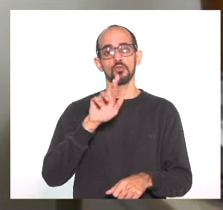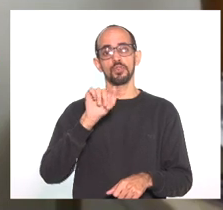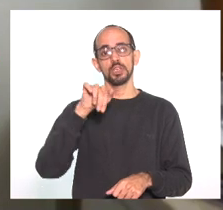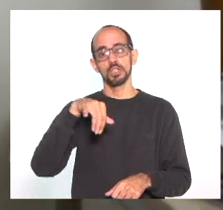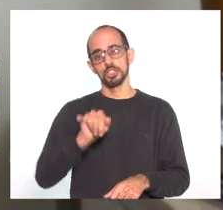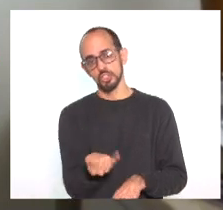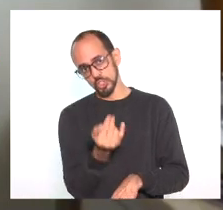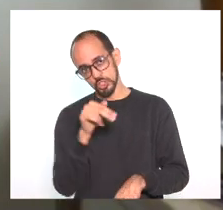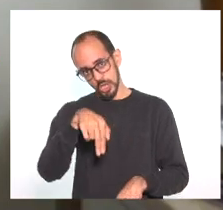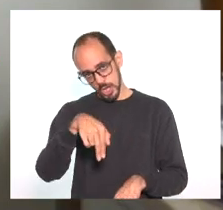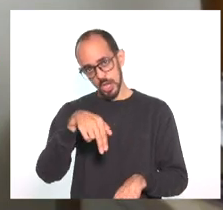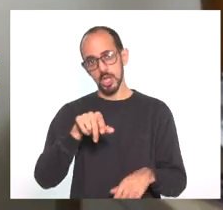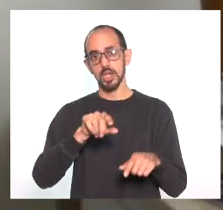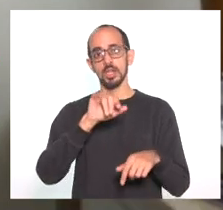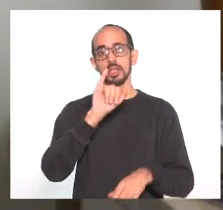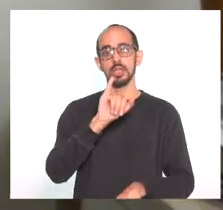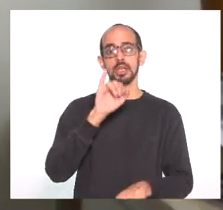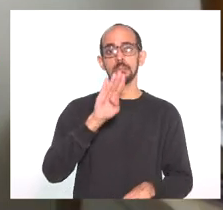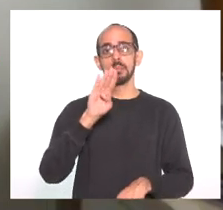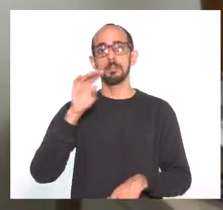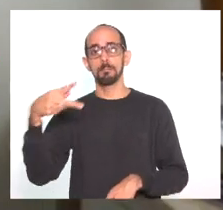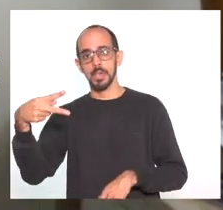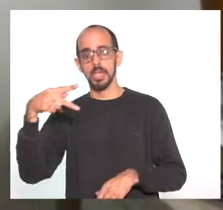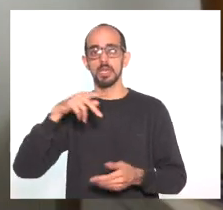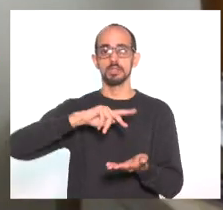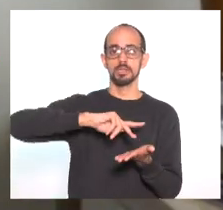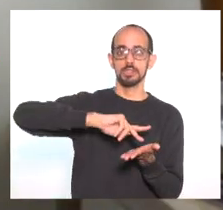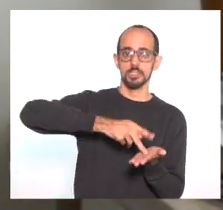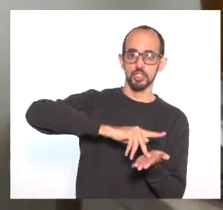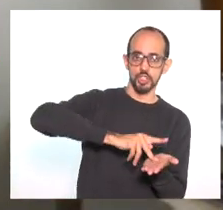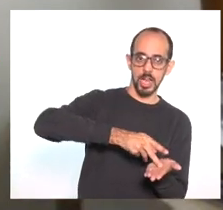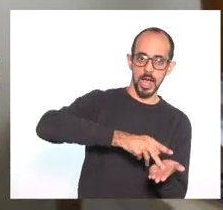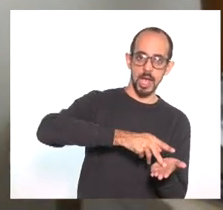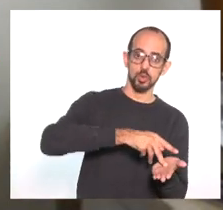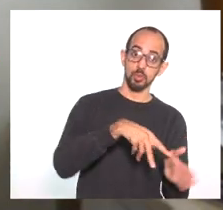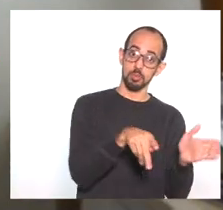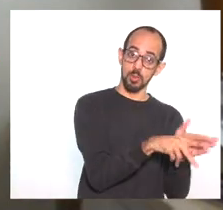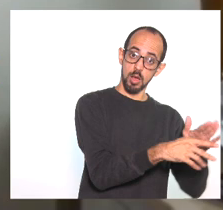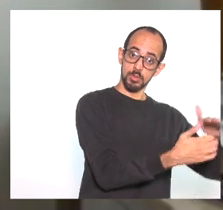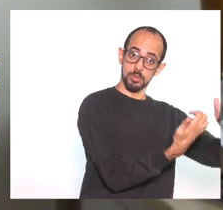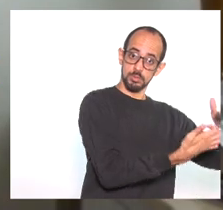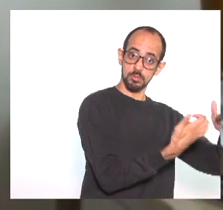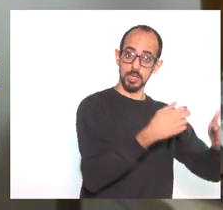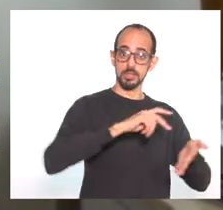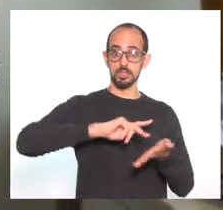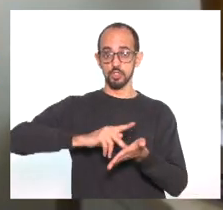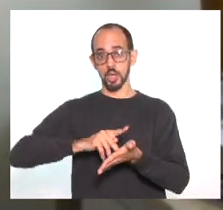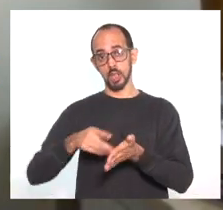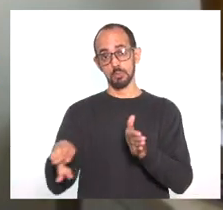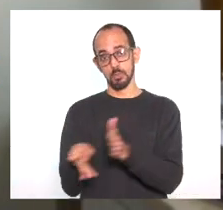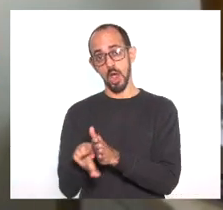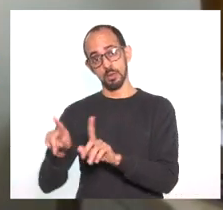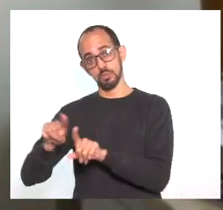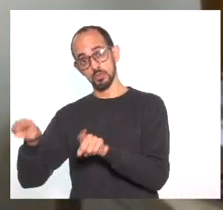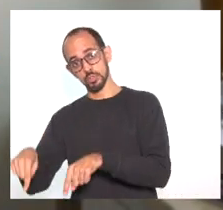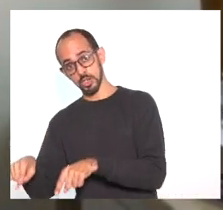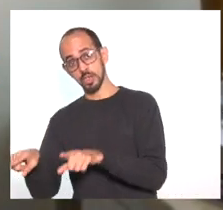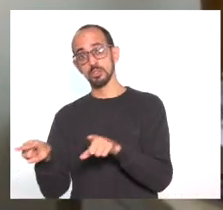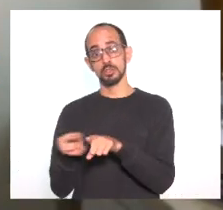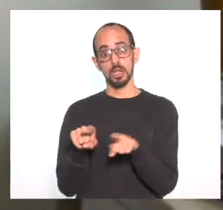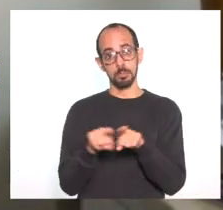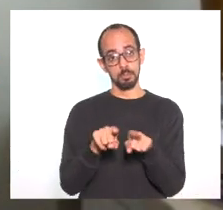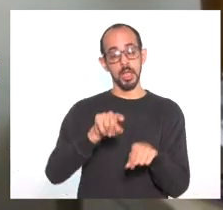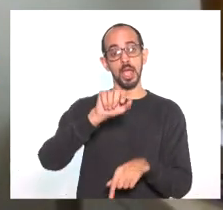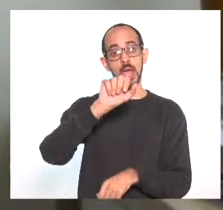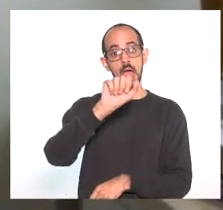IBP, sindicatos patronais, Sindicato dos Trabalhadores, e aí, evidentemente, entra a ABEP,